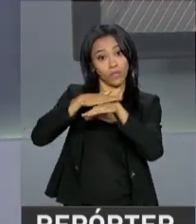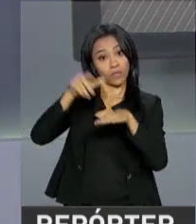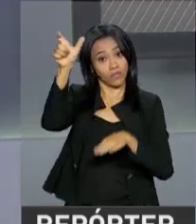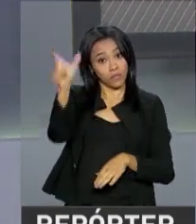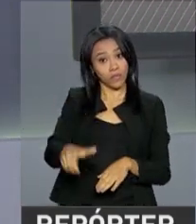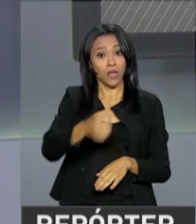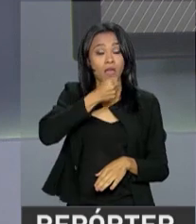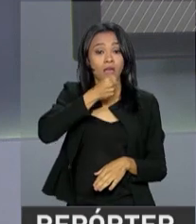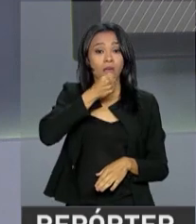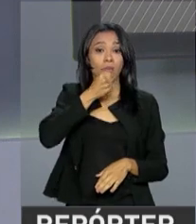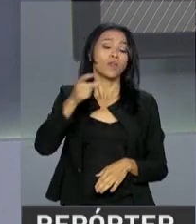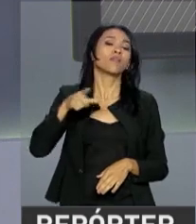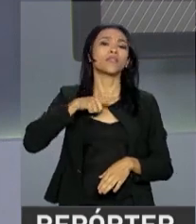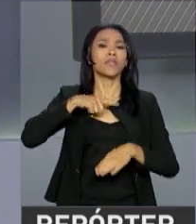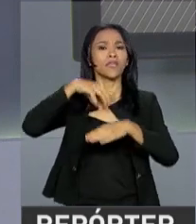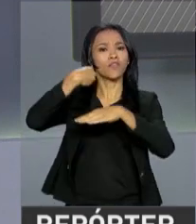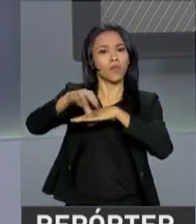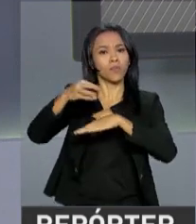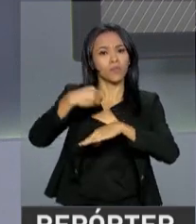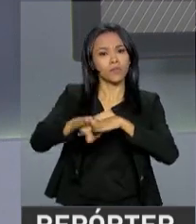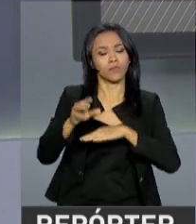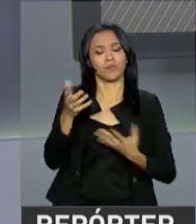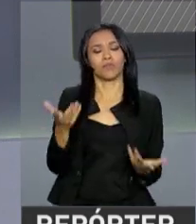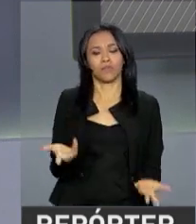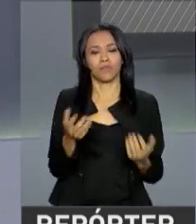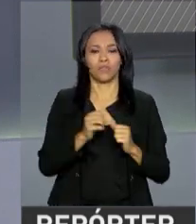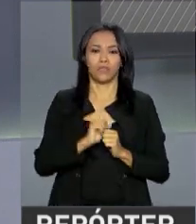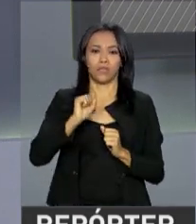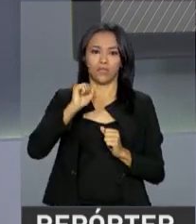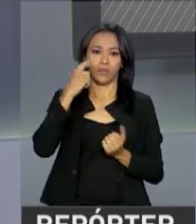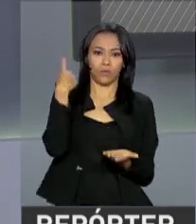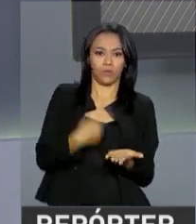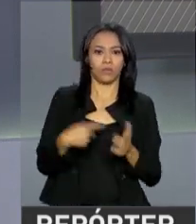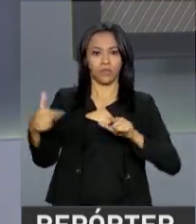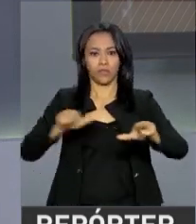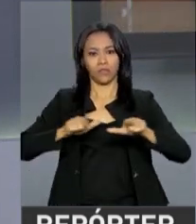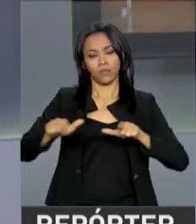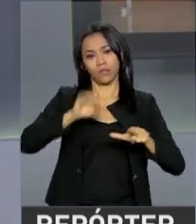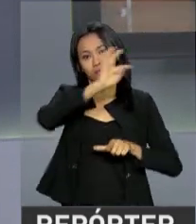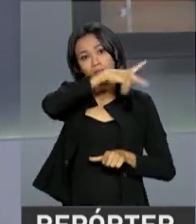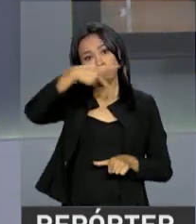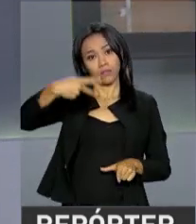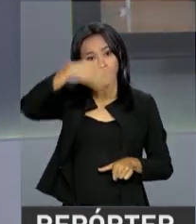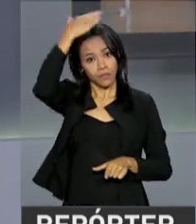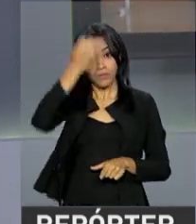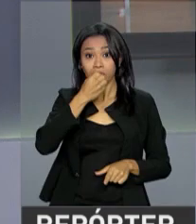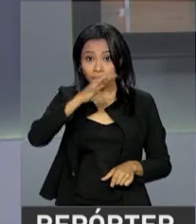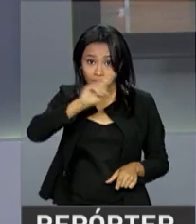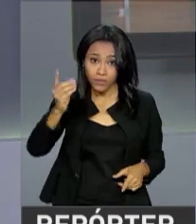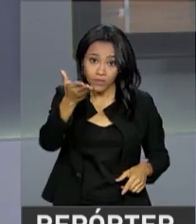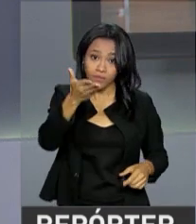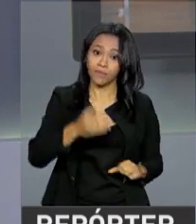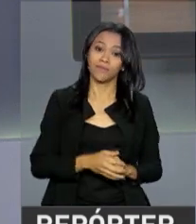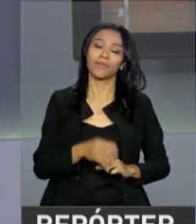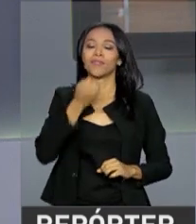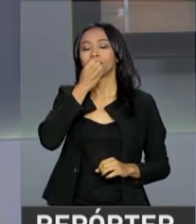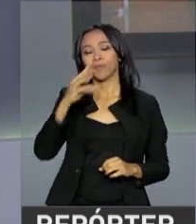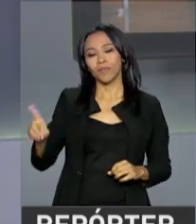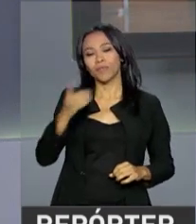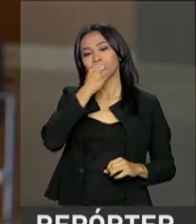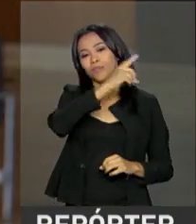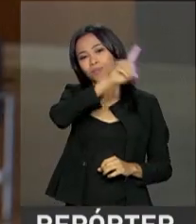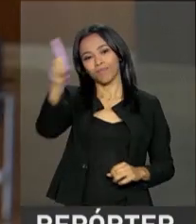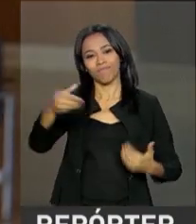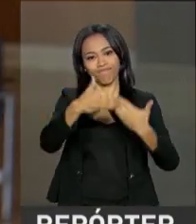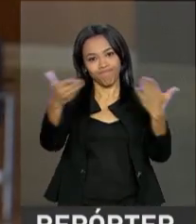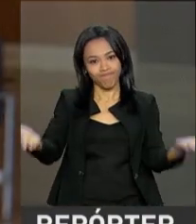fernandes que tem as informações da agenda do presidente michel temer bom dia pra você mazinha bom dia pra isso é bom dia a todos